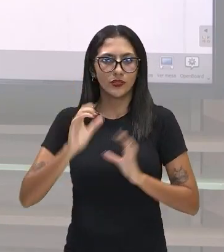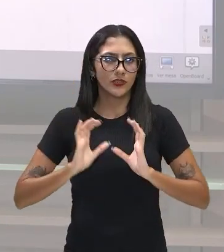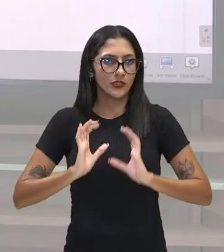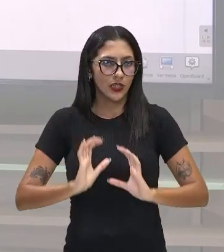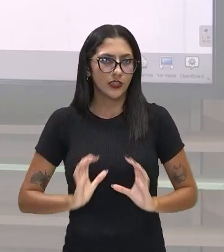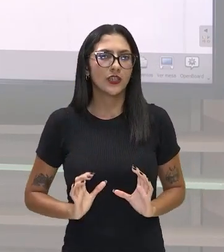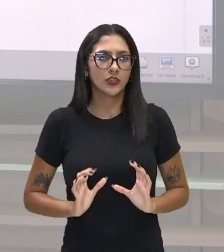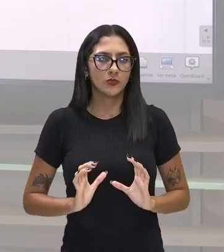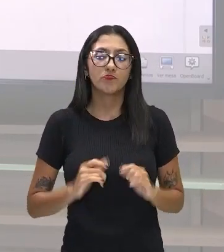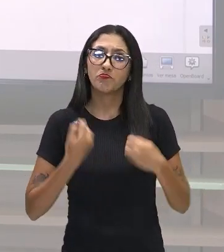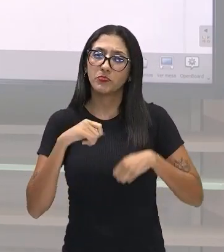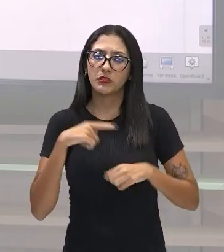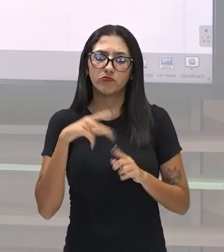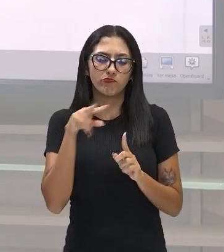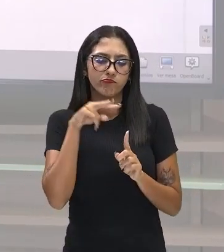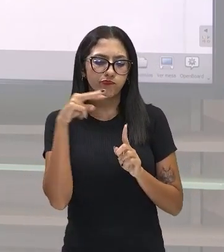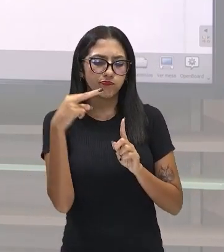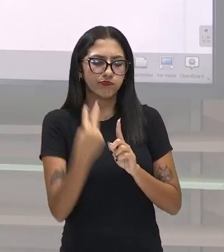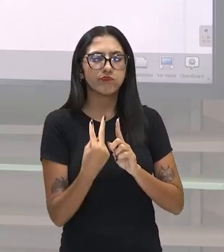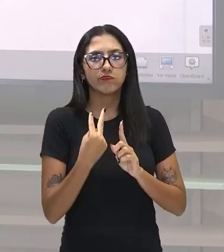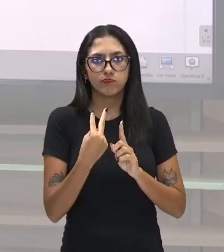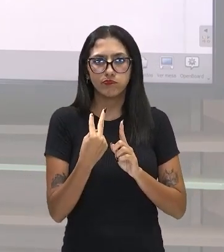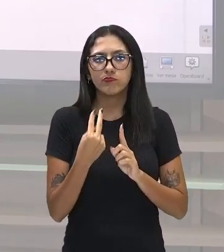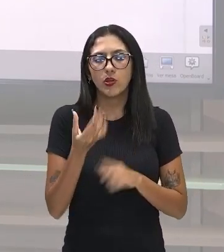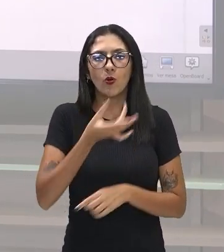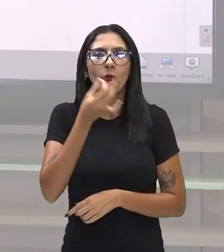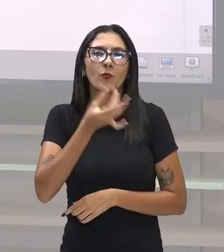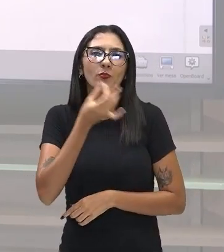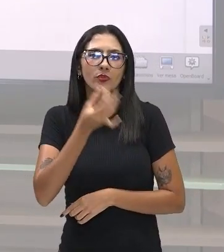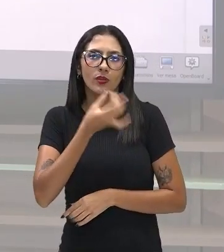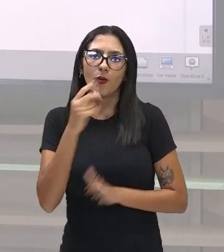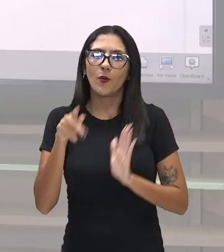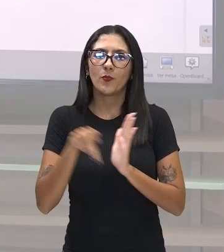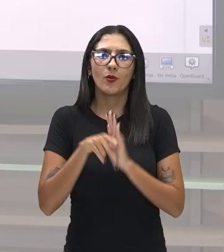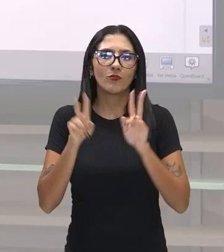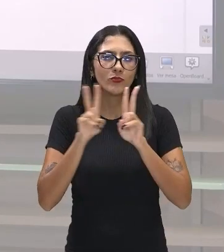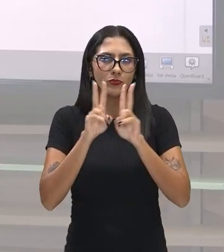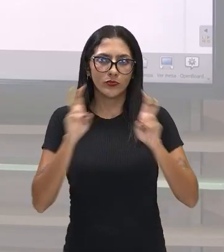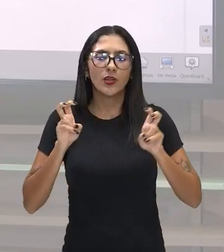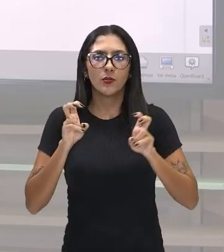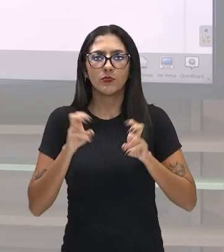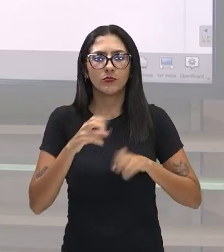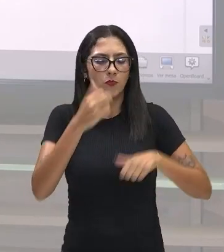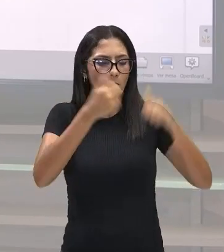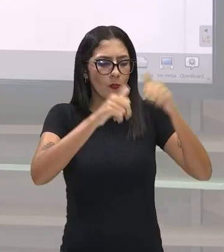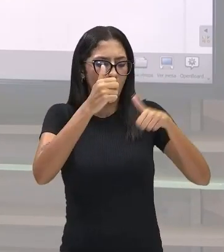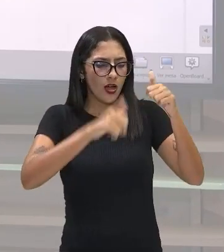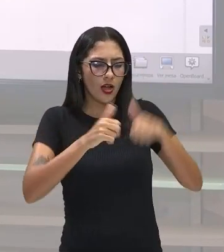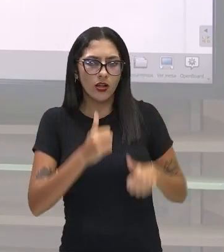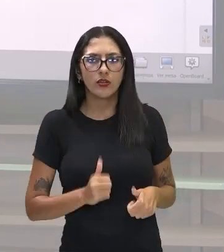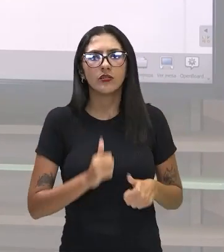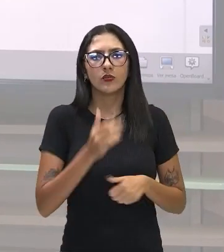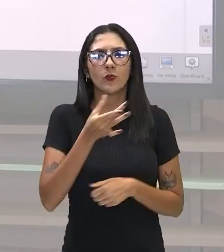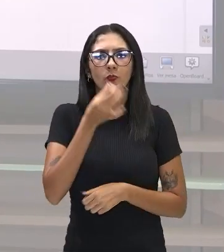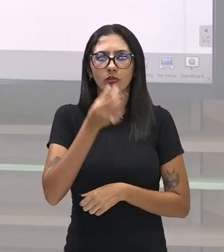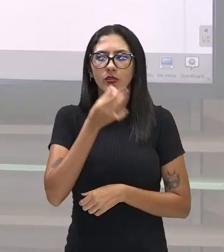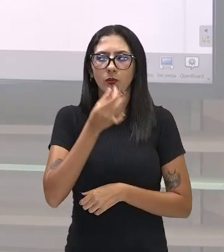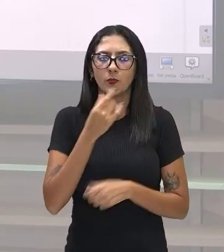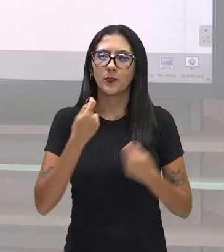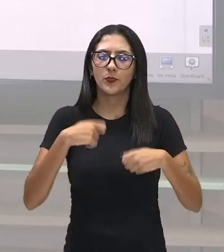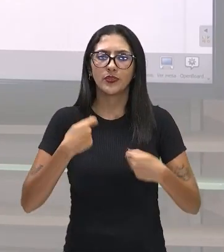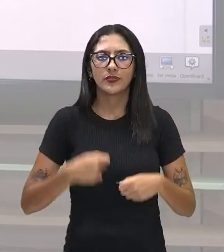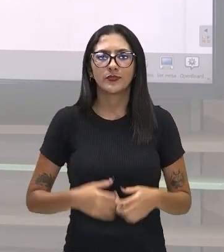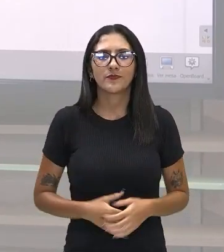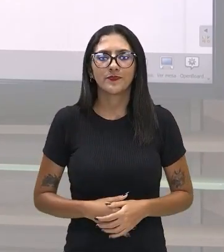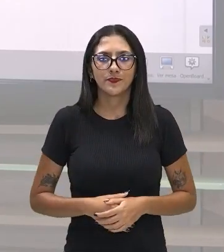olhos críticos, você vai buscar a compreensão desse texto, fazer uma leitura analítica, crítica. Agora